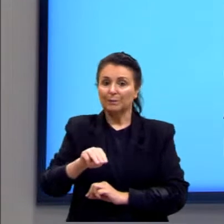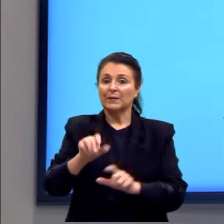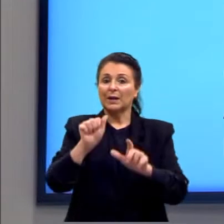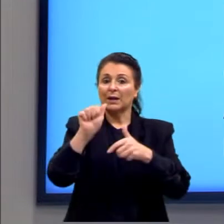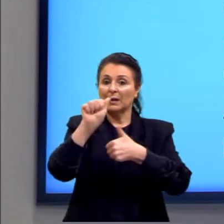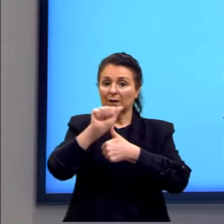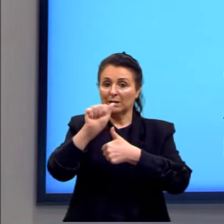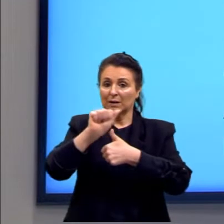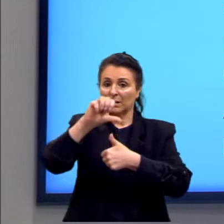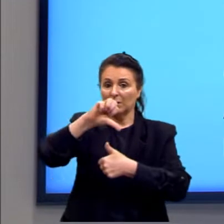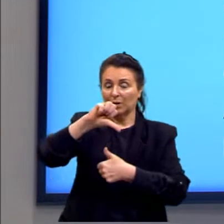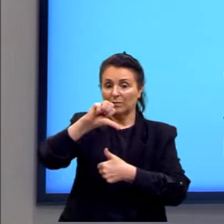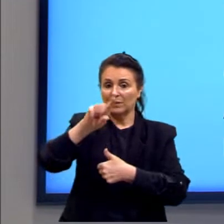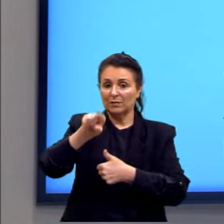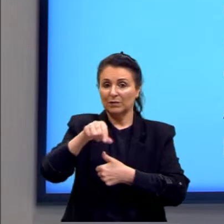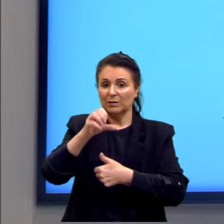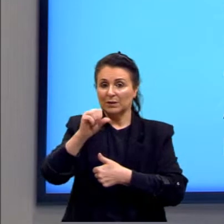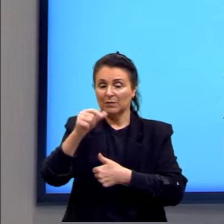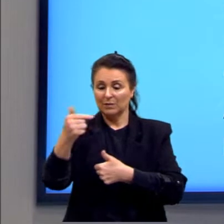Então,